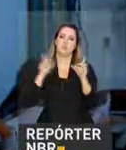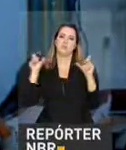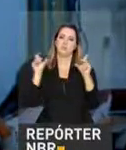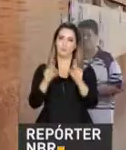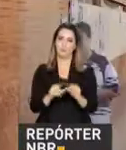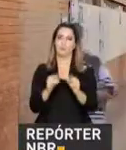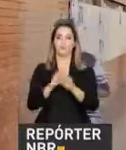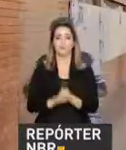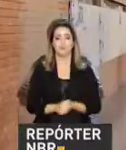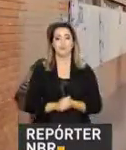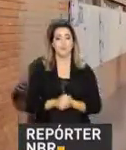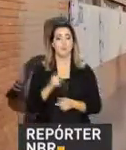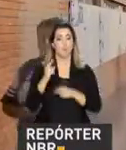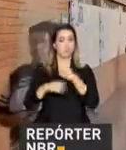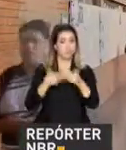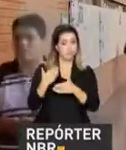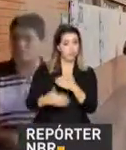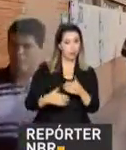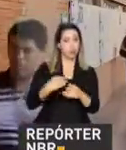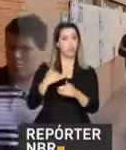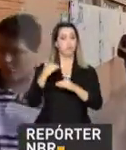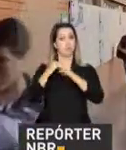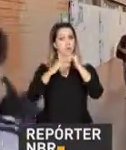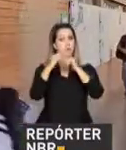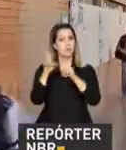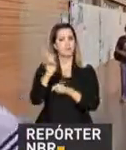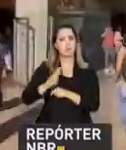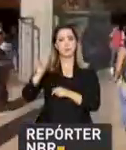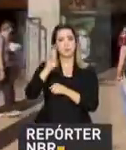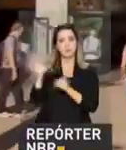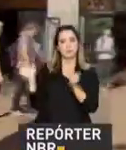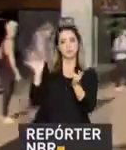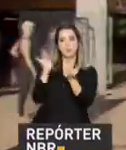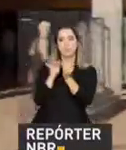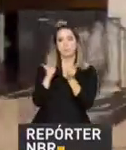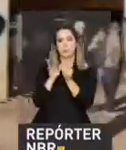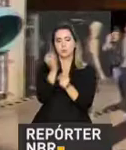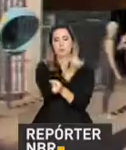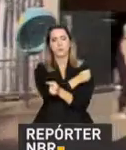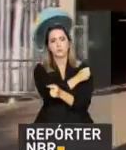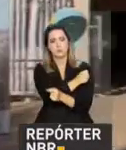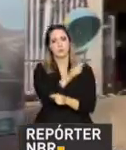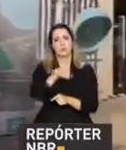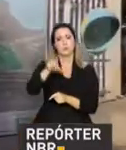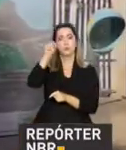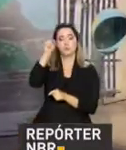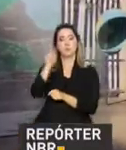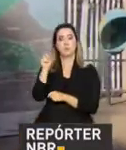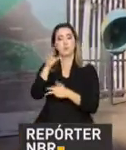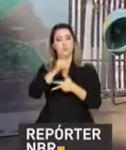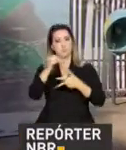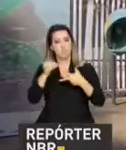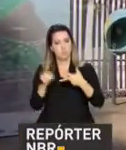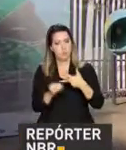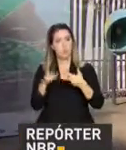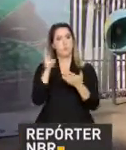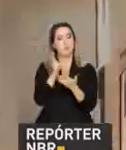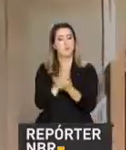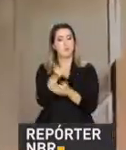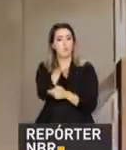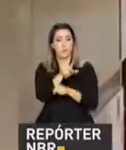acalma um pouco. A cada ano cresce o número de universidades que aceitam alunos selecionados no Enem, inclusive no